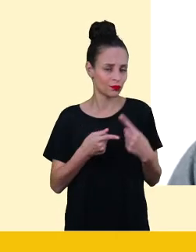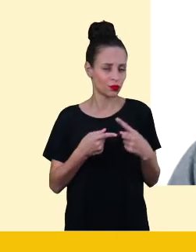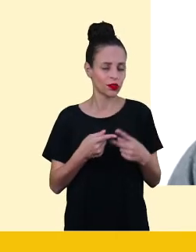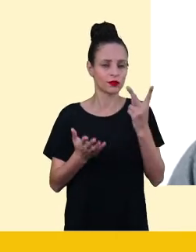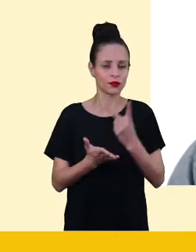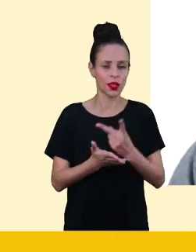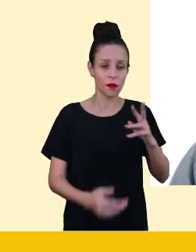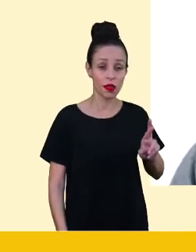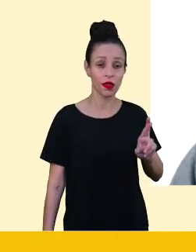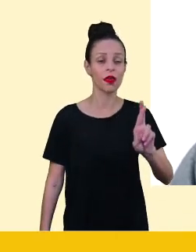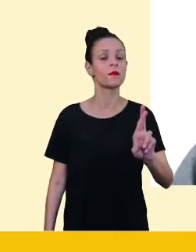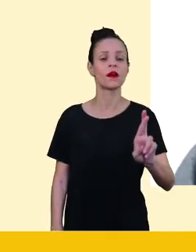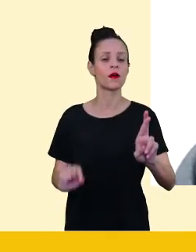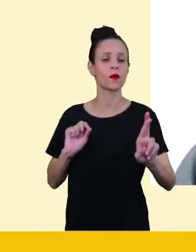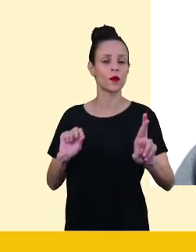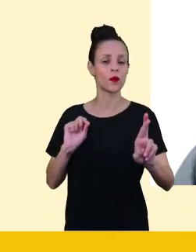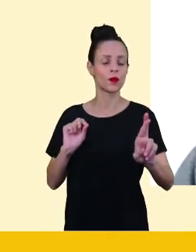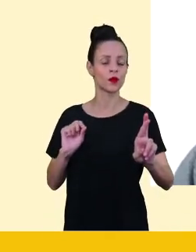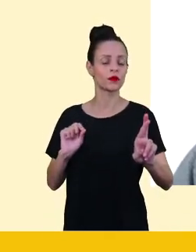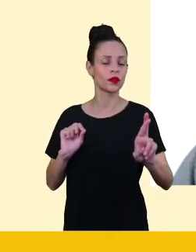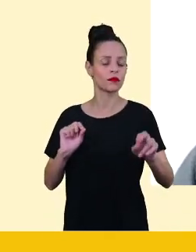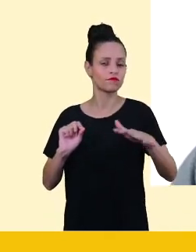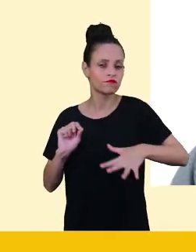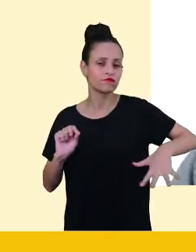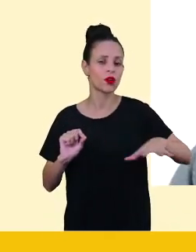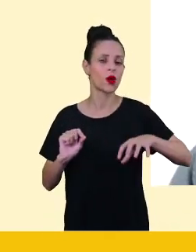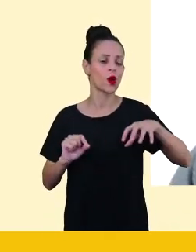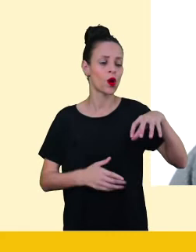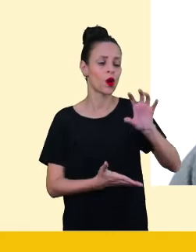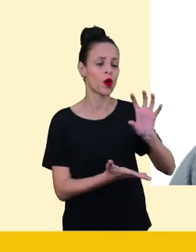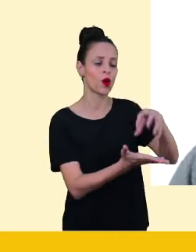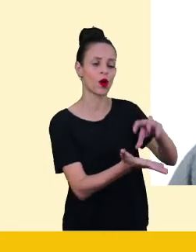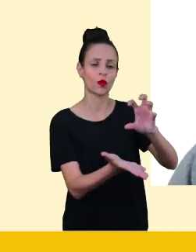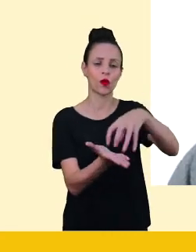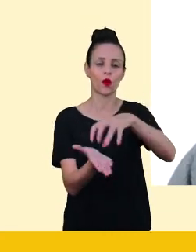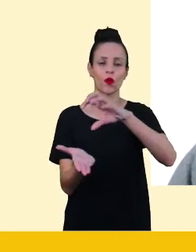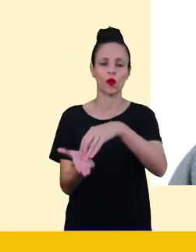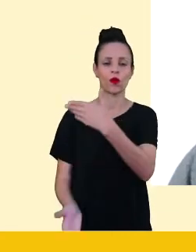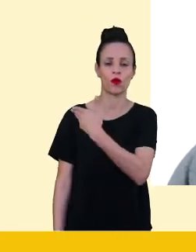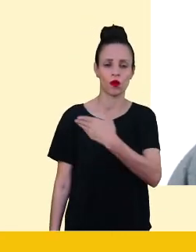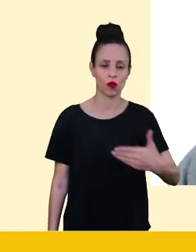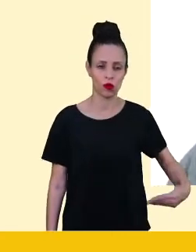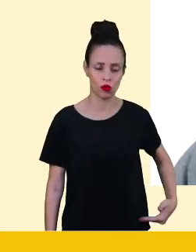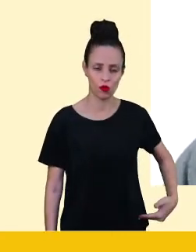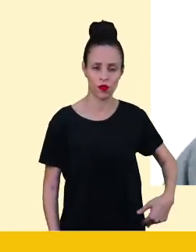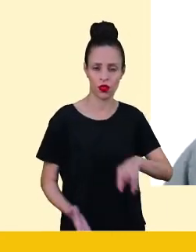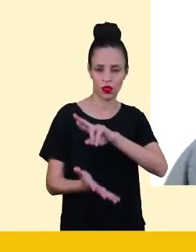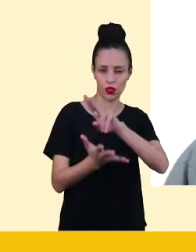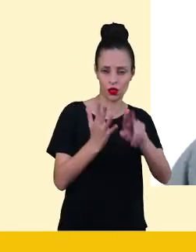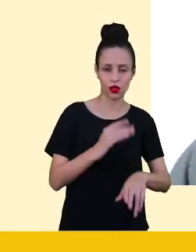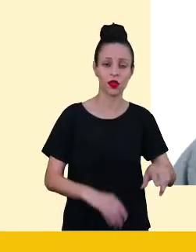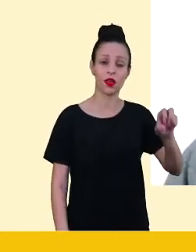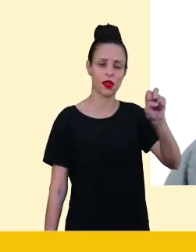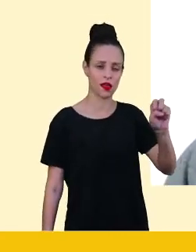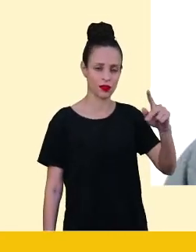representado pelos órgãos do governo, como a SPI, depois a FUNAI, né?